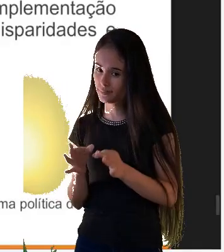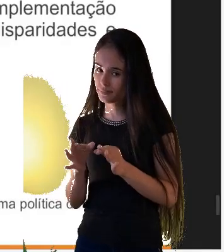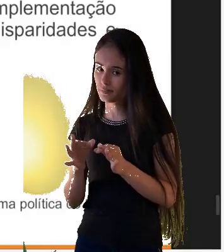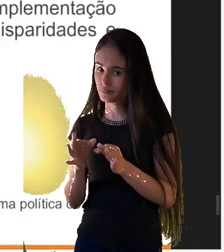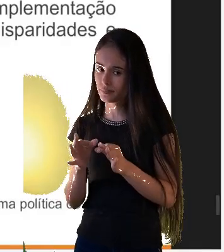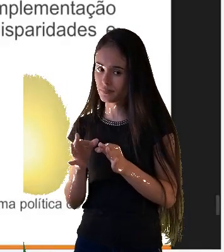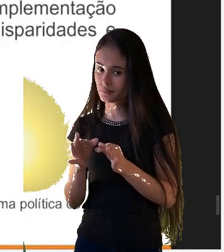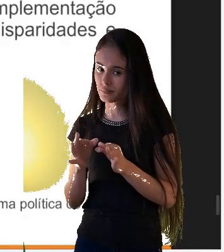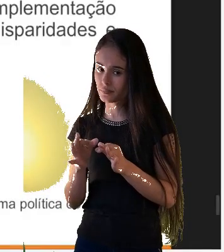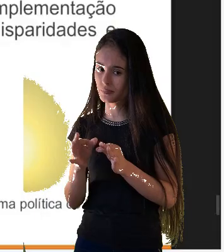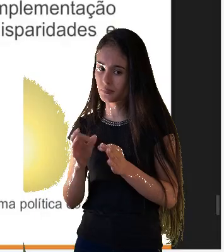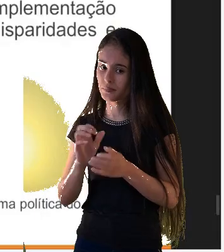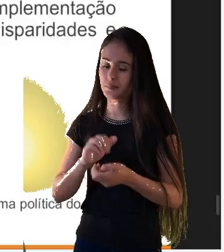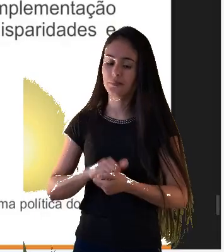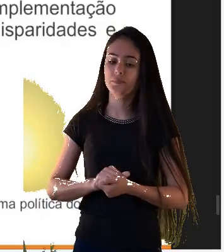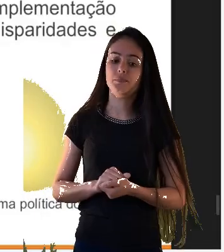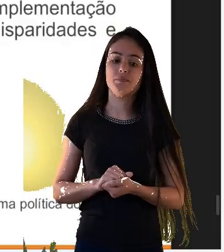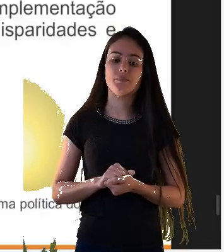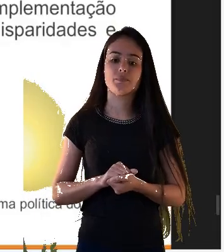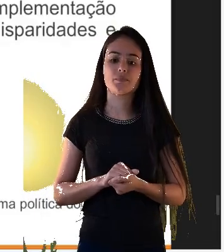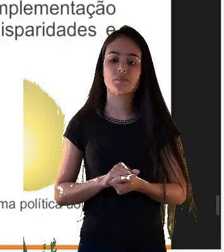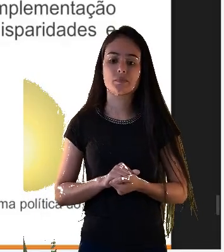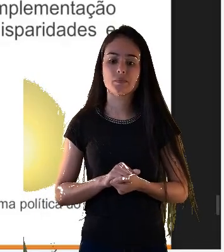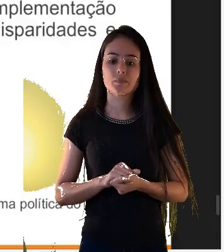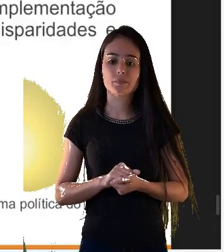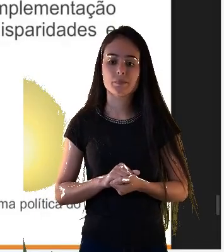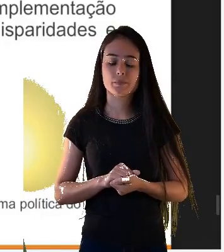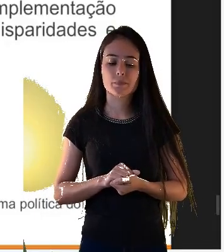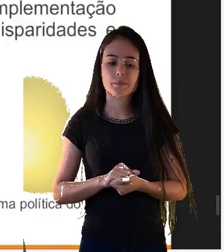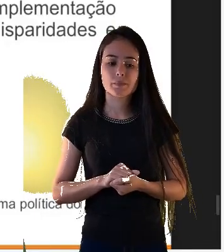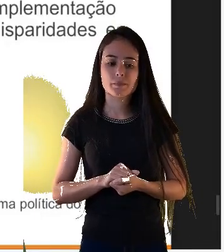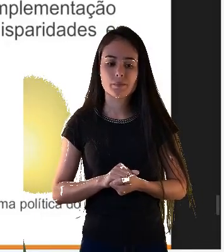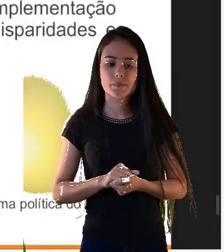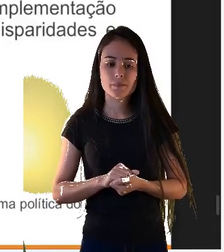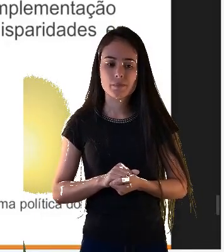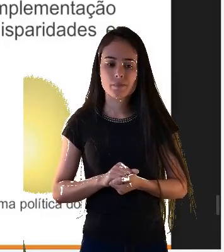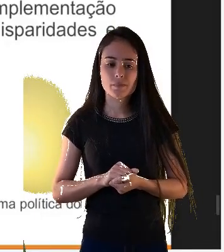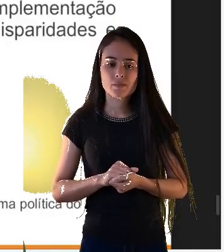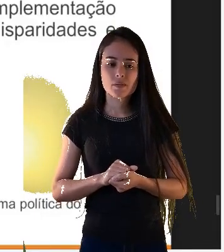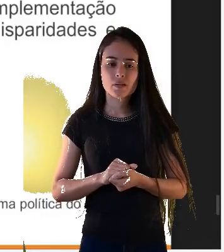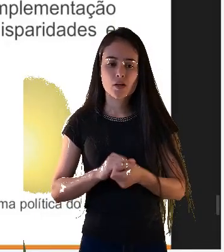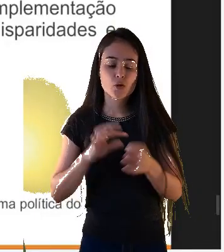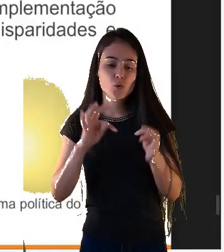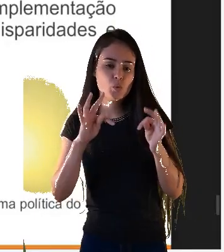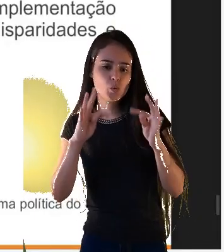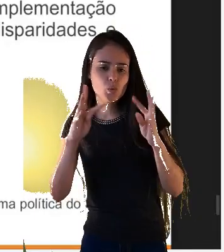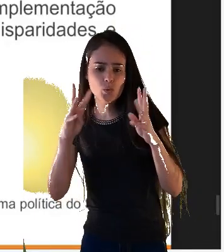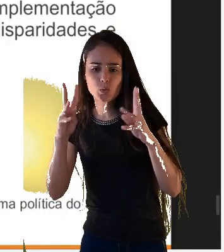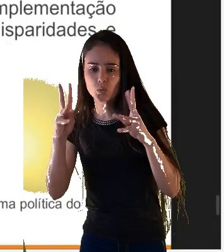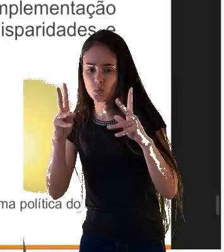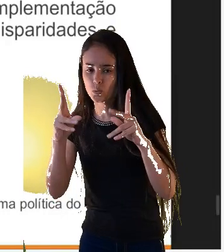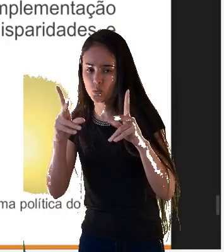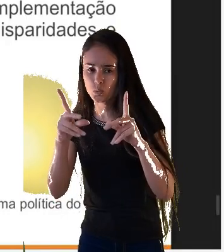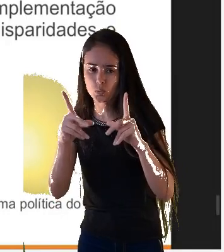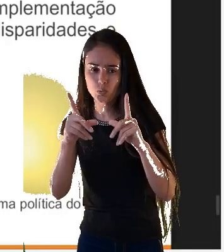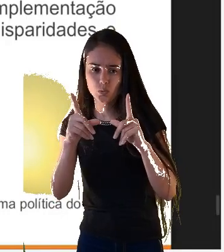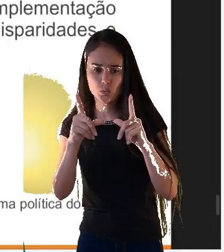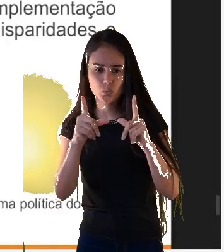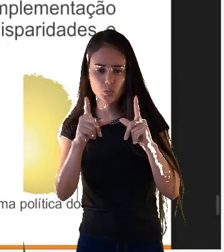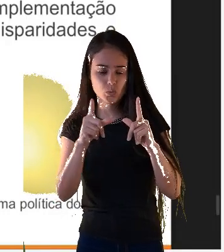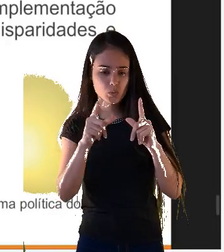gente, está num documento, né, que foi feito pelo governo brasileiro,